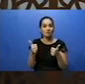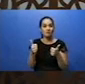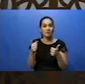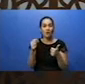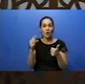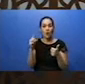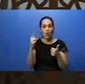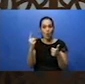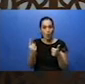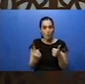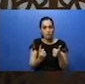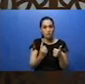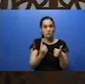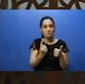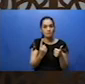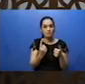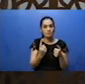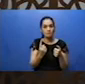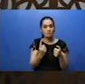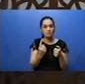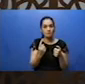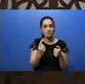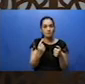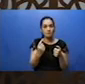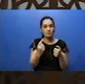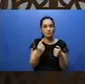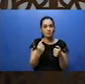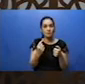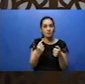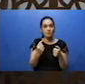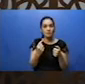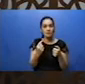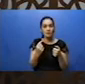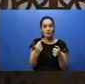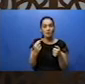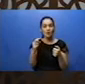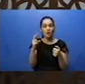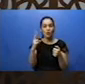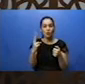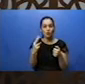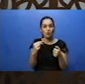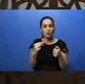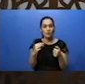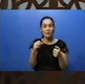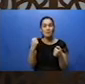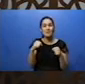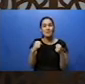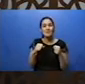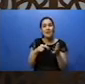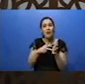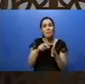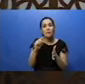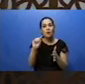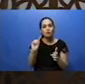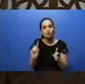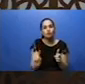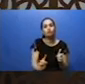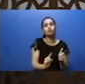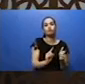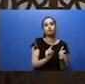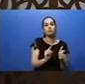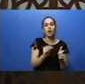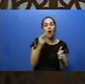uma para a esquerda. Ela desapareceu e apareceu aqui. Só que eu tenho que andar mais uma. Então,